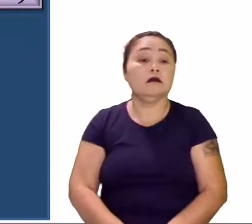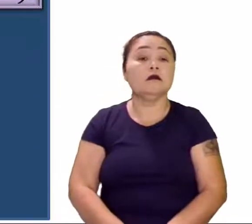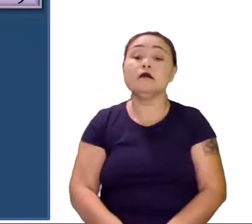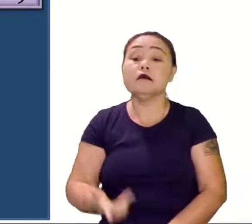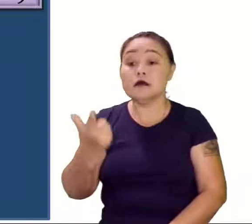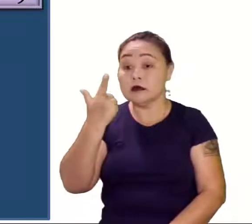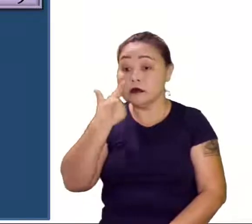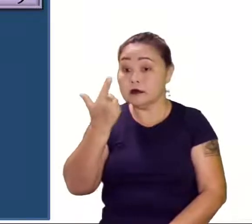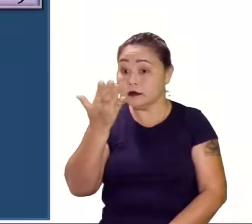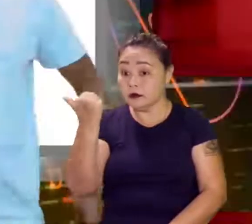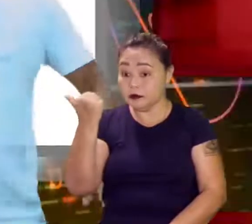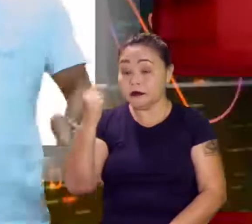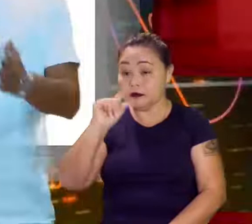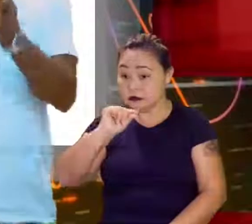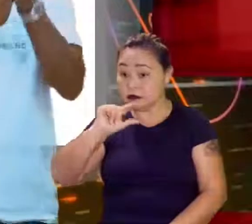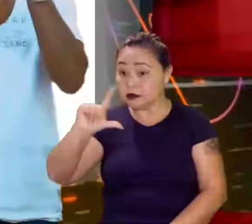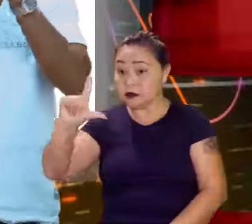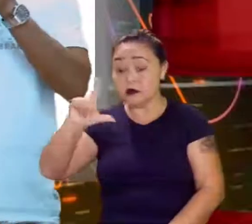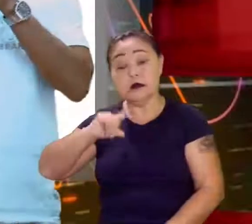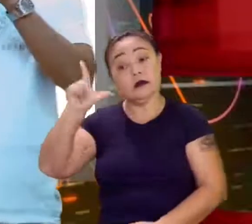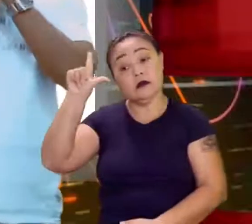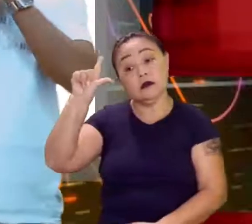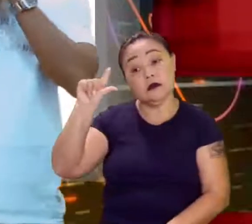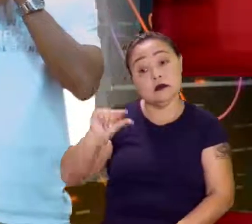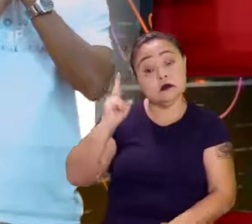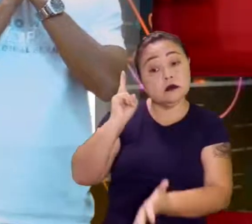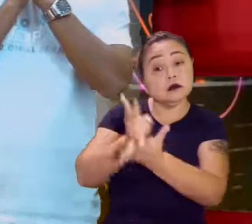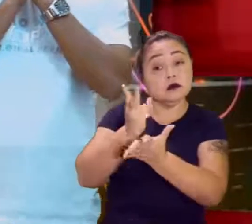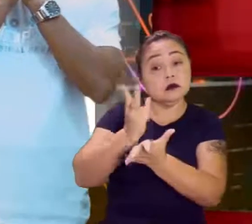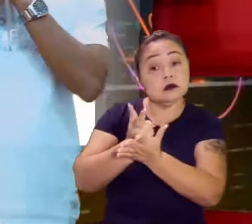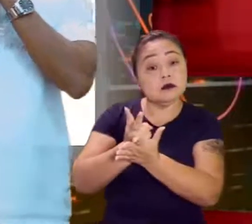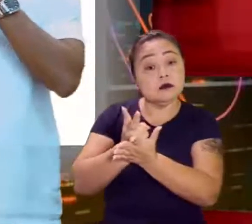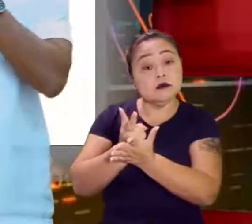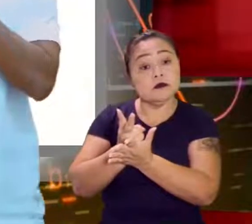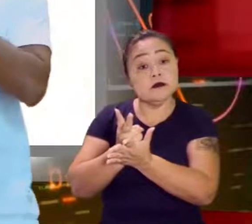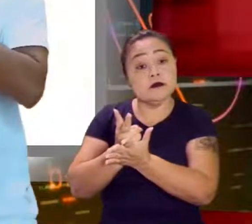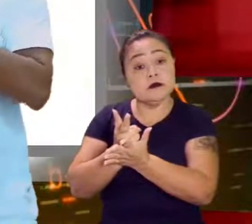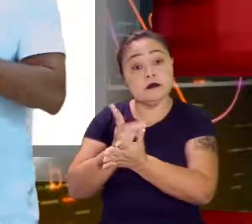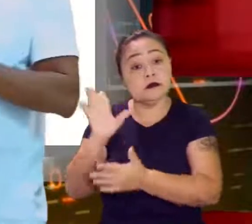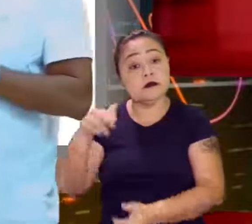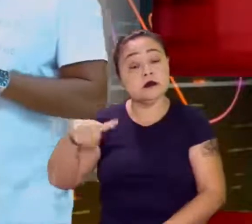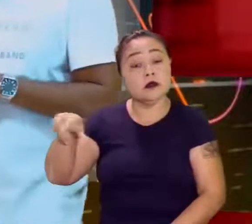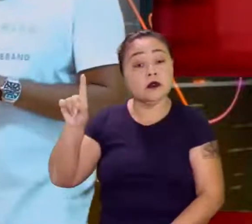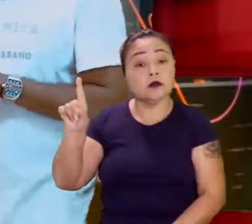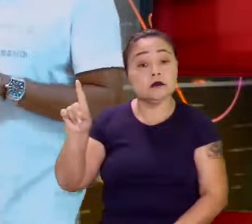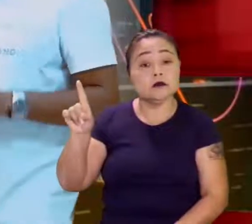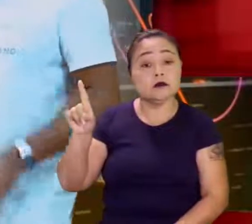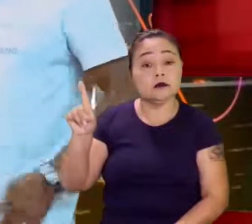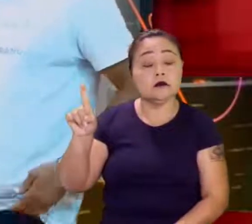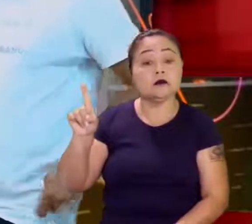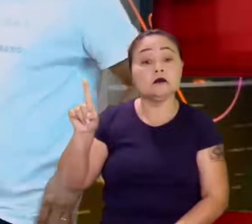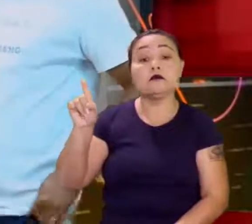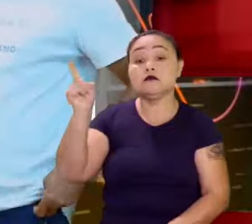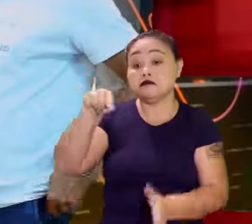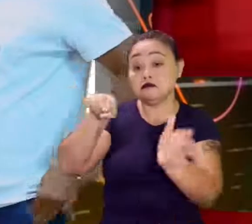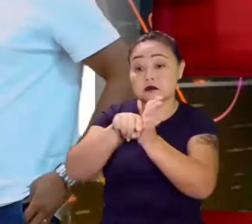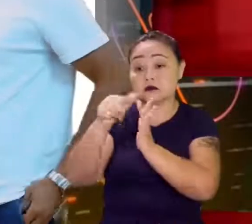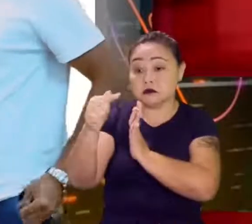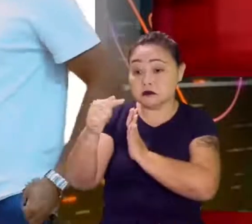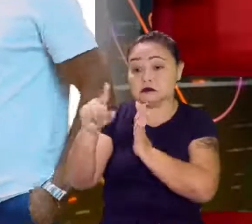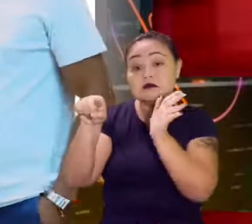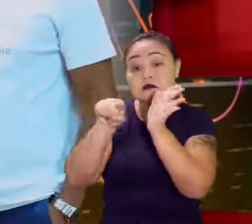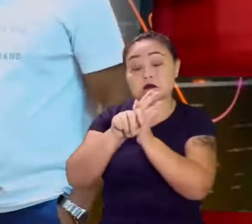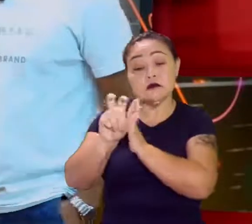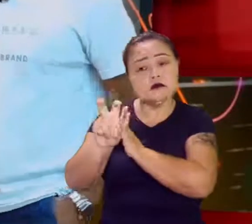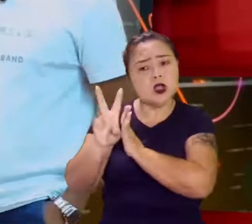Vamos ver. Será que ela é crescente, decrescente, constante? Olha aqui, ela tá, né, -7, Tudo -5. negativo,